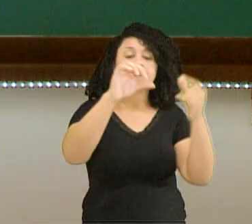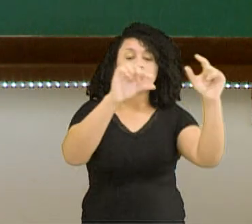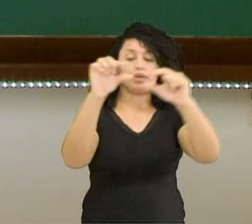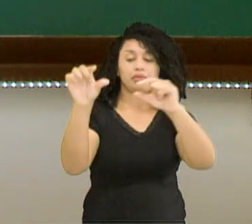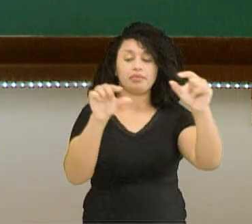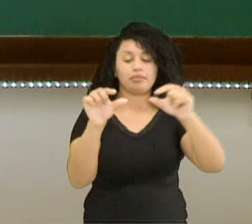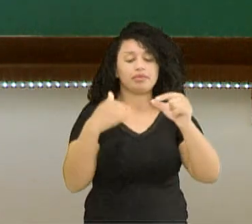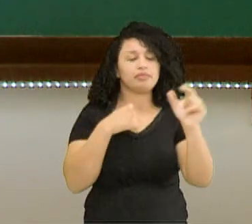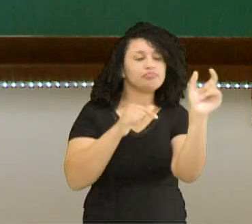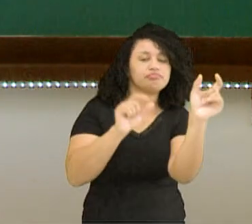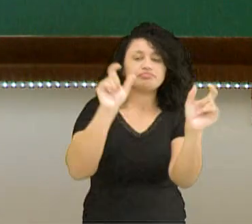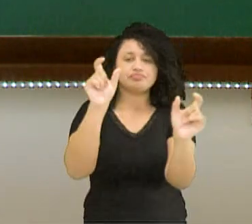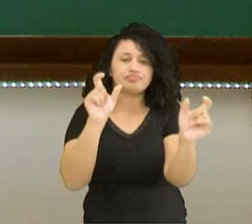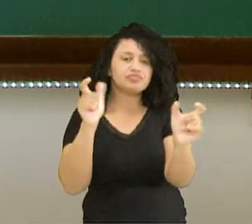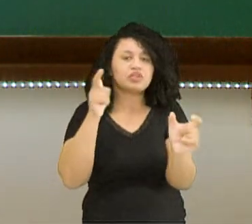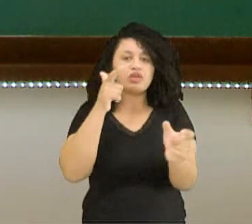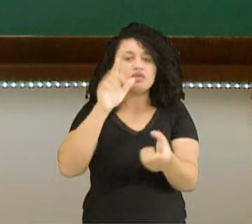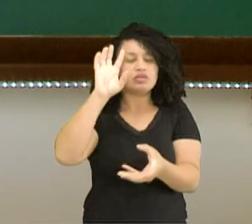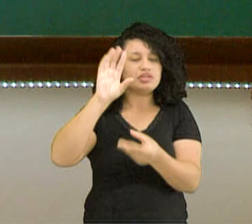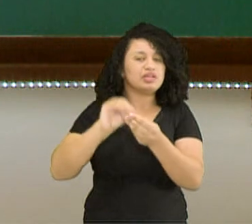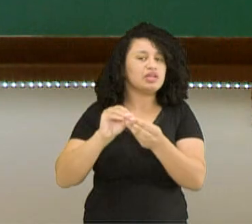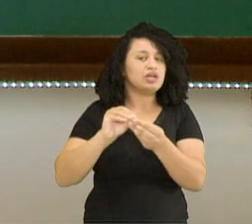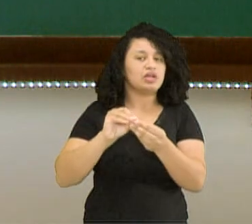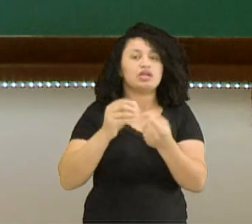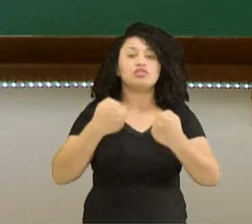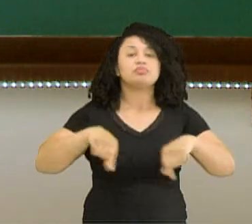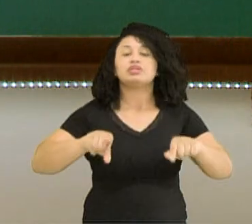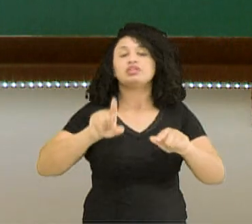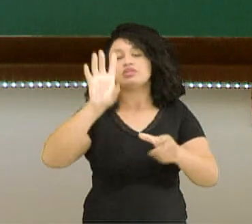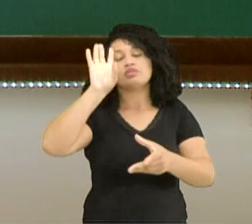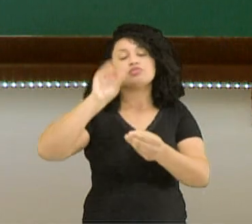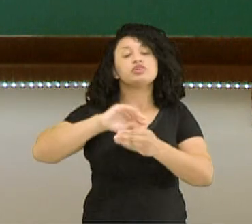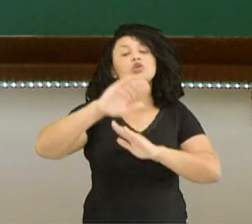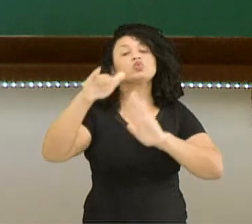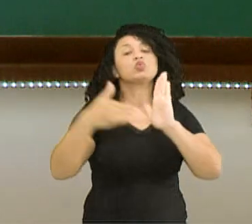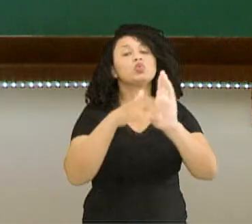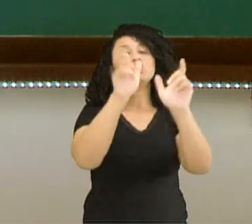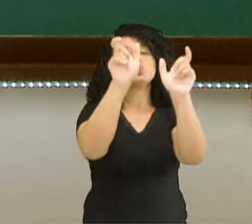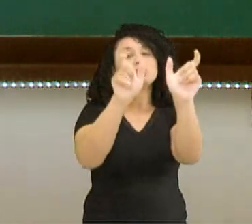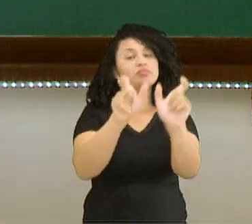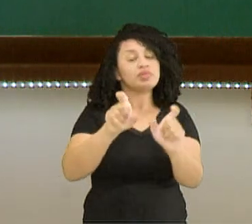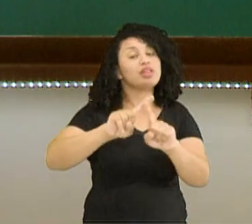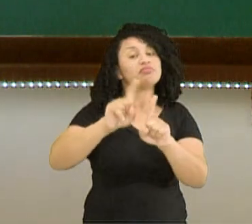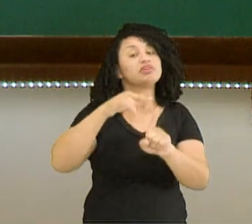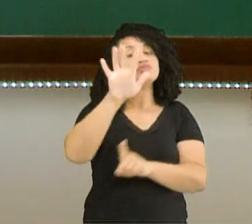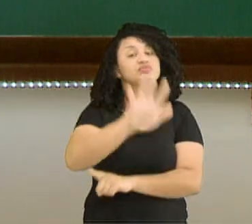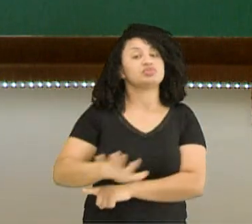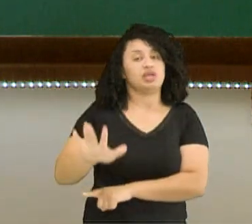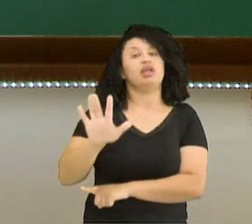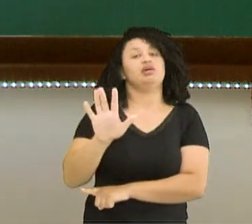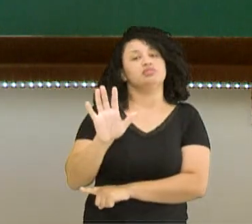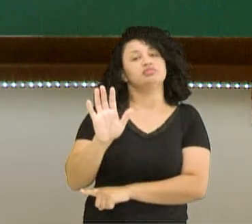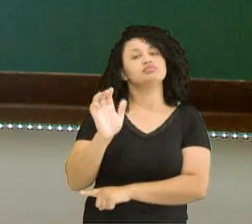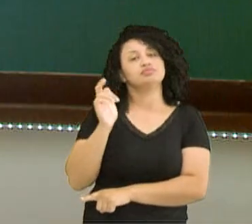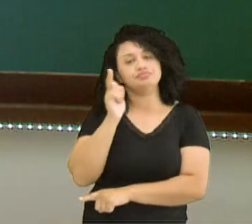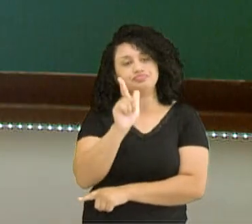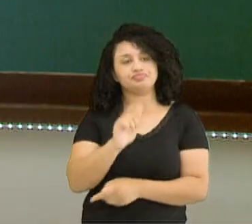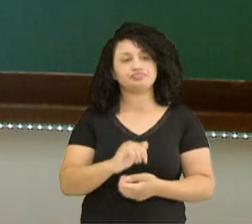Eu não preciso compreender todas as palavras, eu preciso compreender o texto no geral, beleza? Então, let's go, vamos